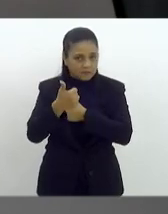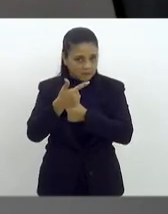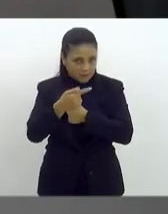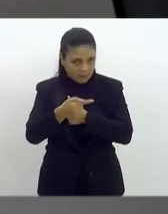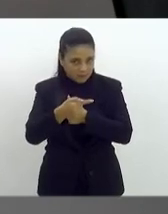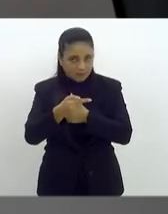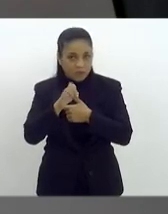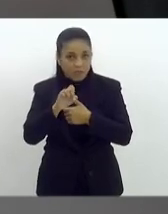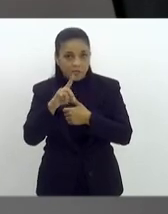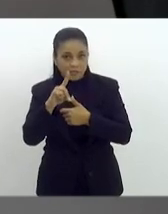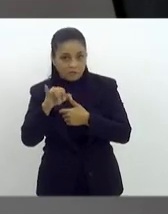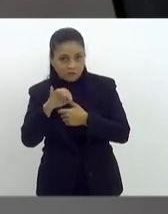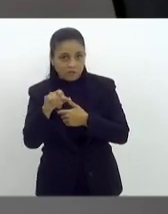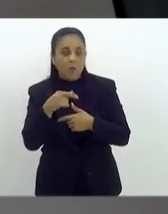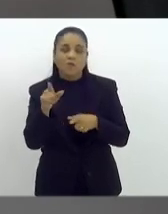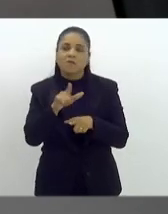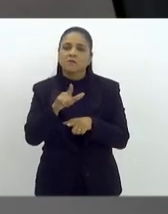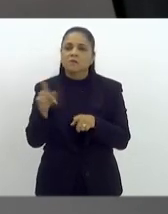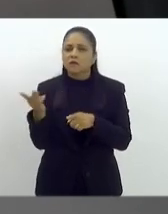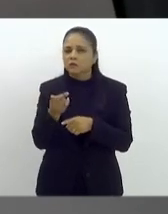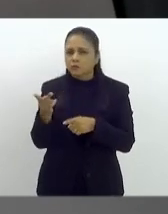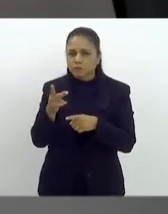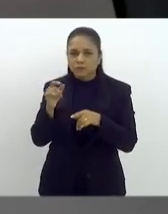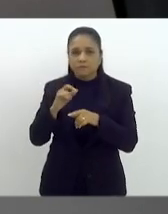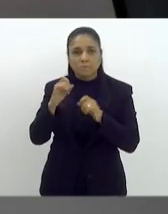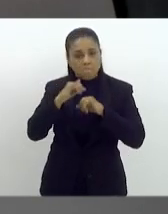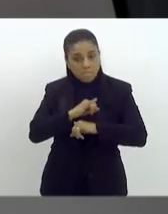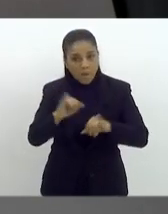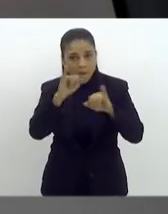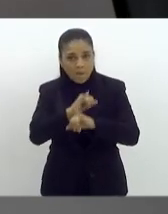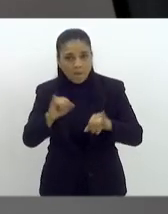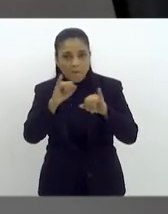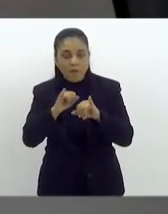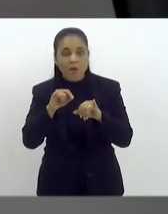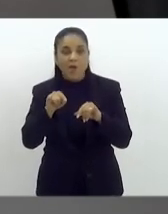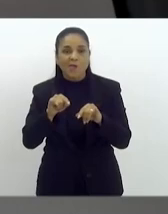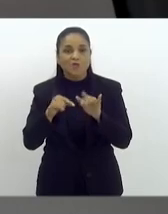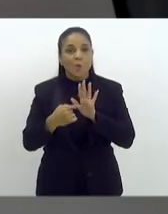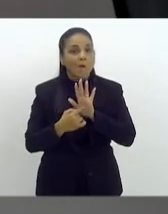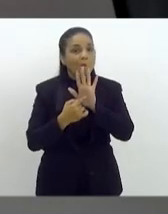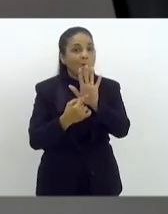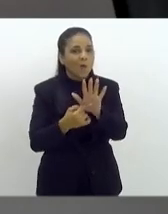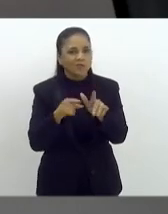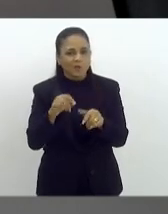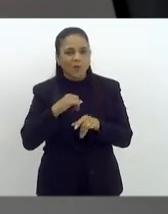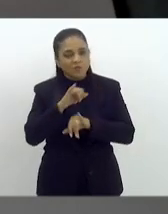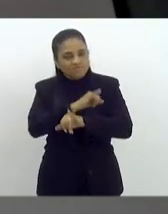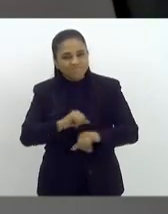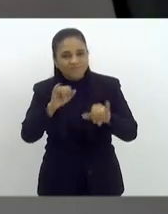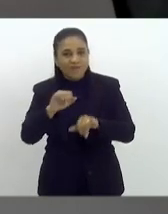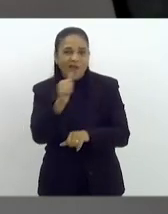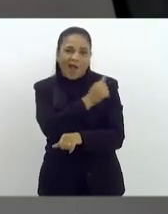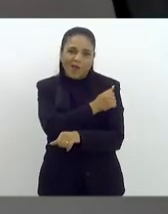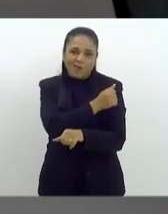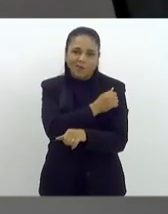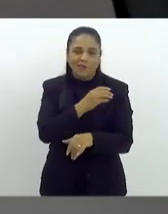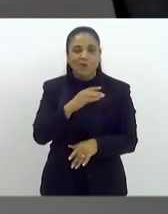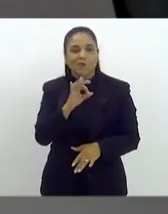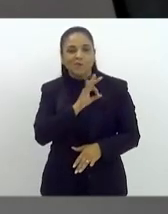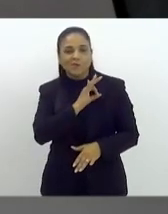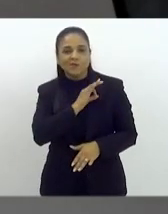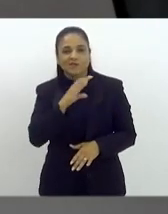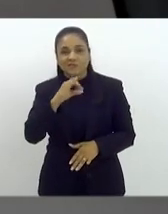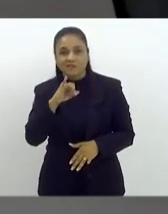chamou atenção e a Lívia também chamaram atenção Esse é apenas um recorte Eu costumo dizer para os alunos né tanto da Polícia Militar quanto da Polícia Civil